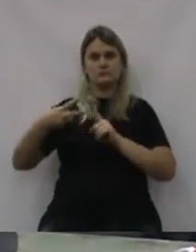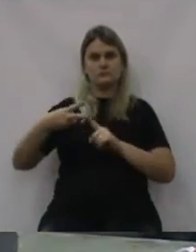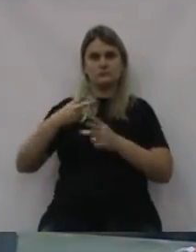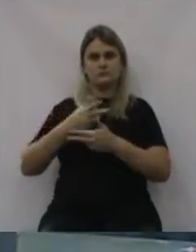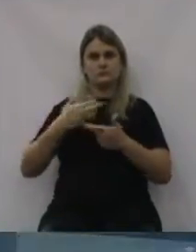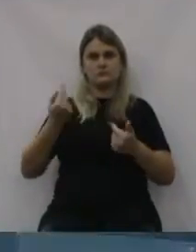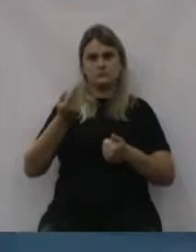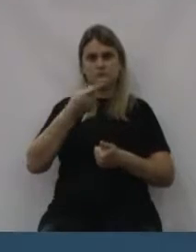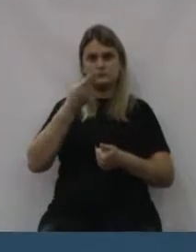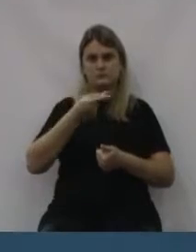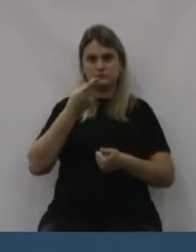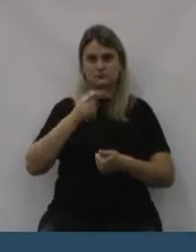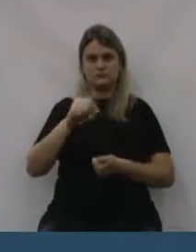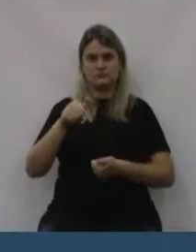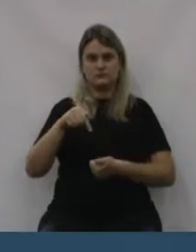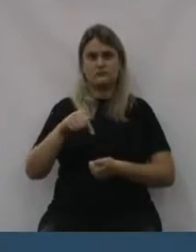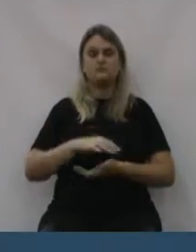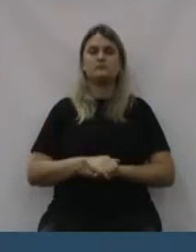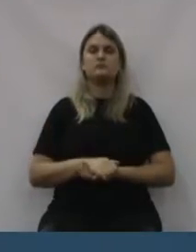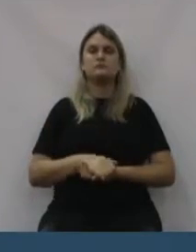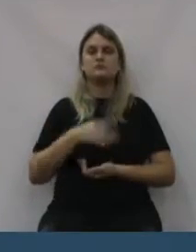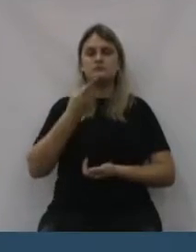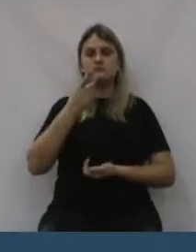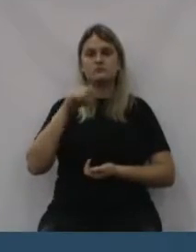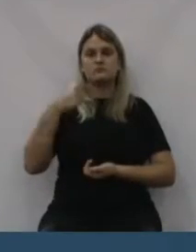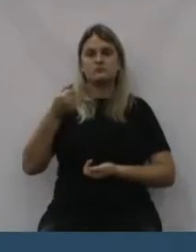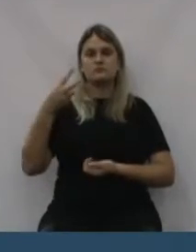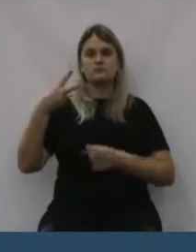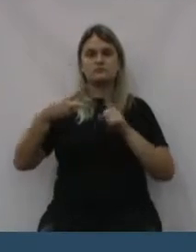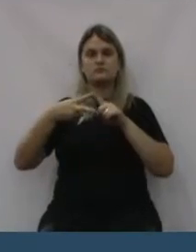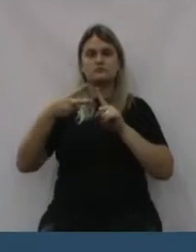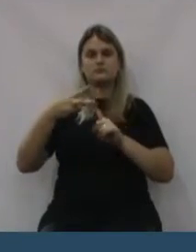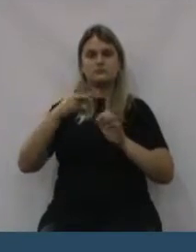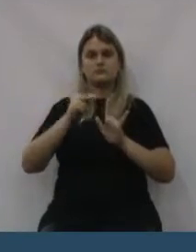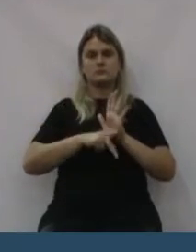diretora, senhor presidente, eu desejo boa noite a todos.